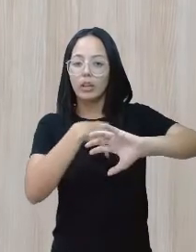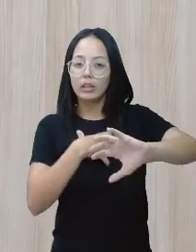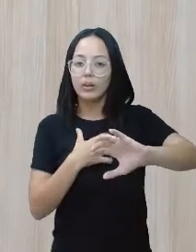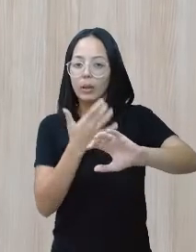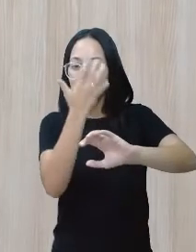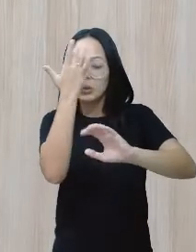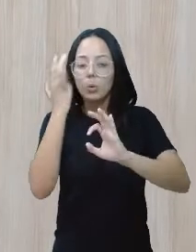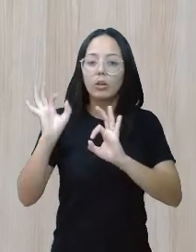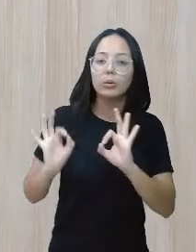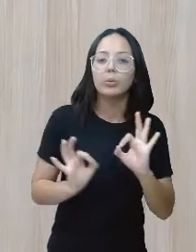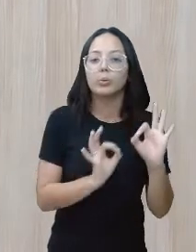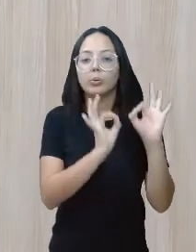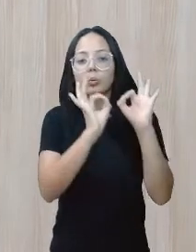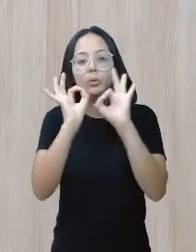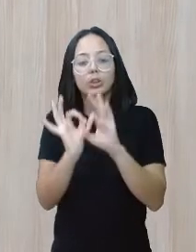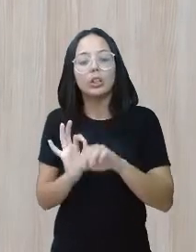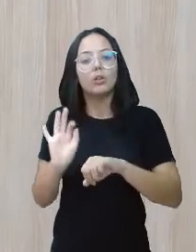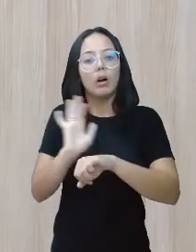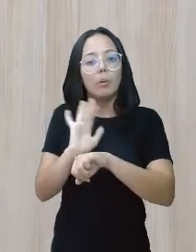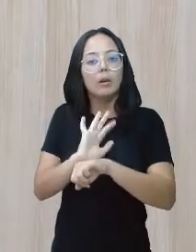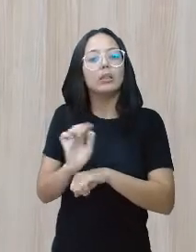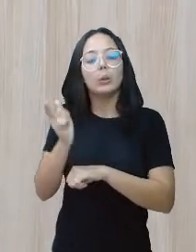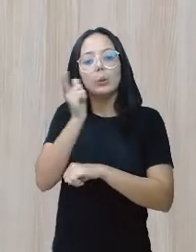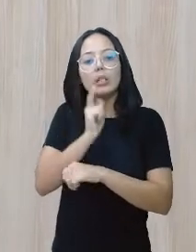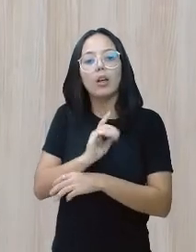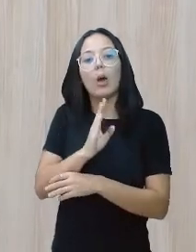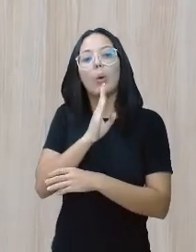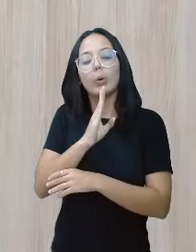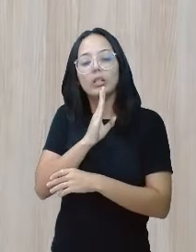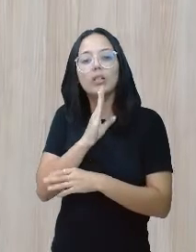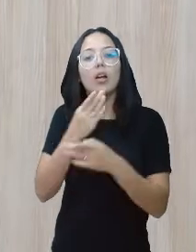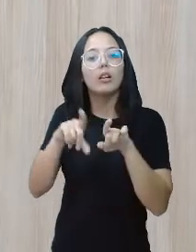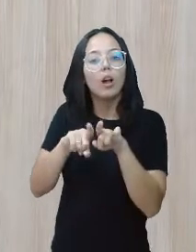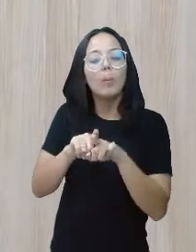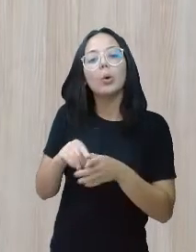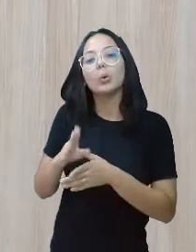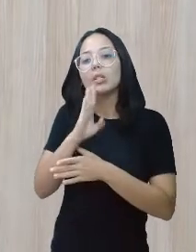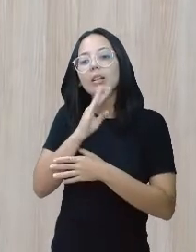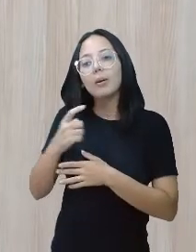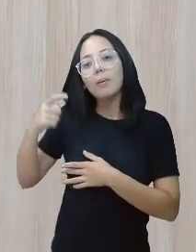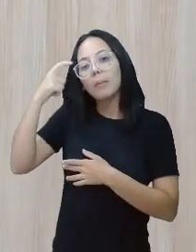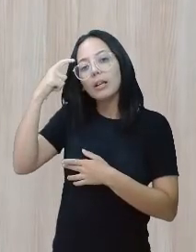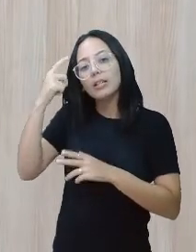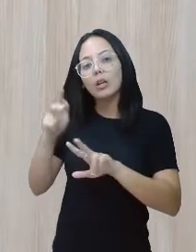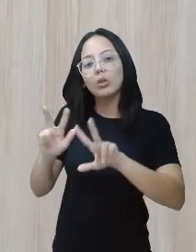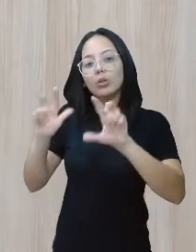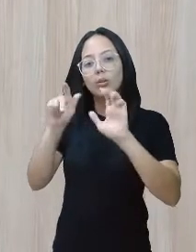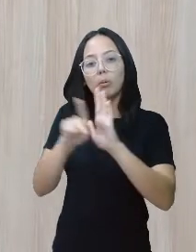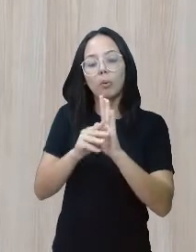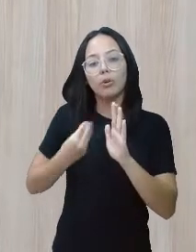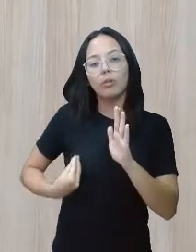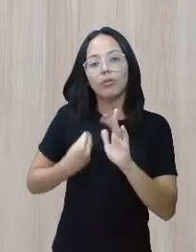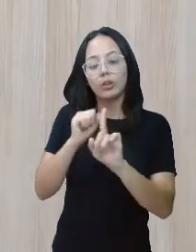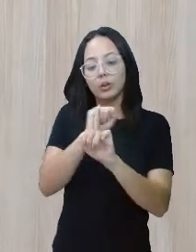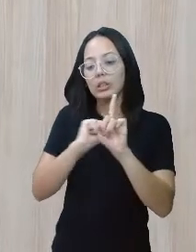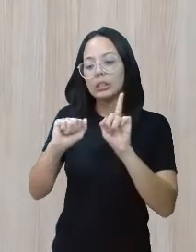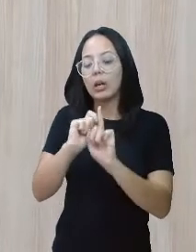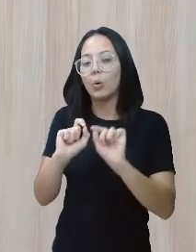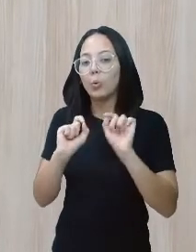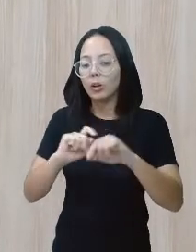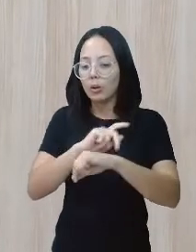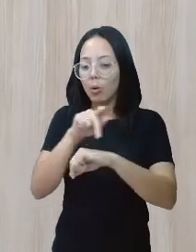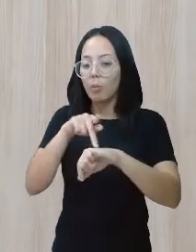quem está assistindo a peça, para conseguir se reconhecer, para conseguir pensar sobre as realidades sociais, o que é que o nosso